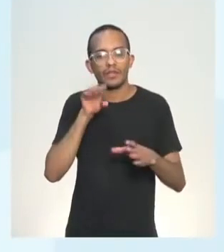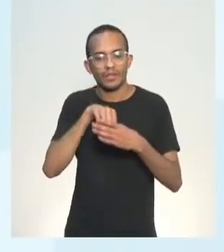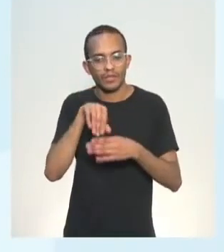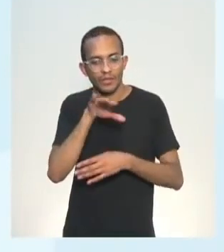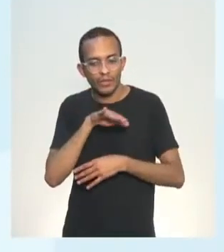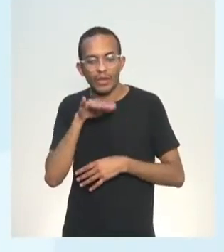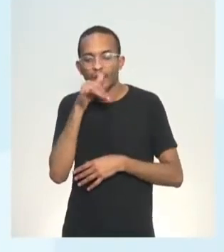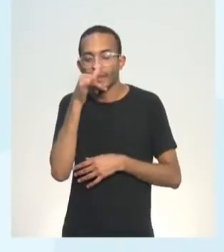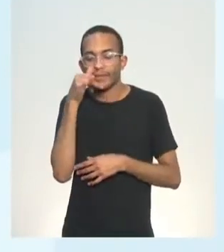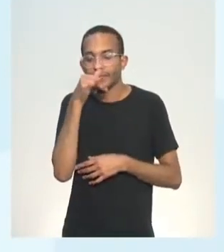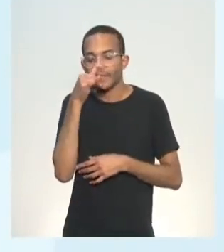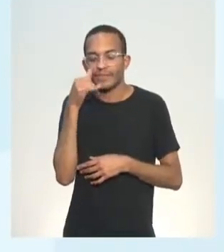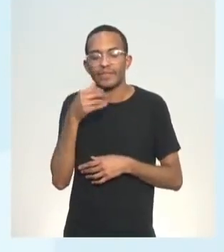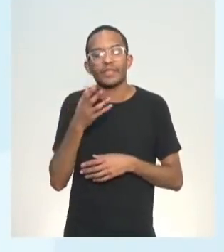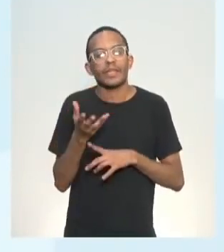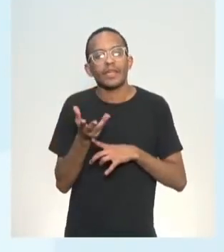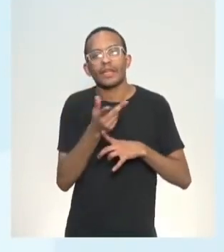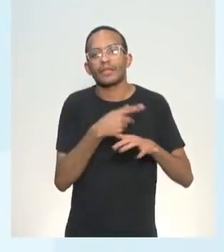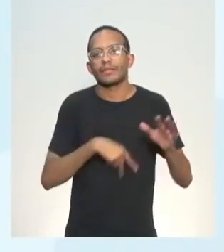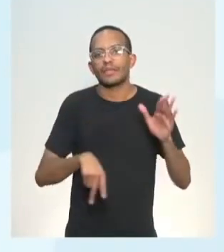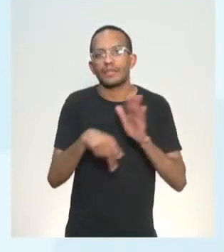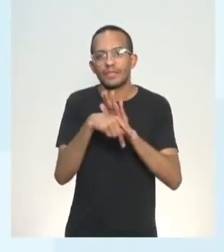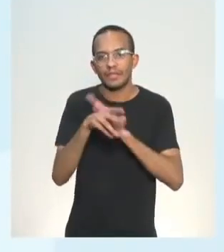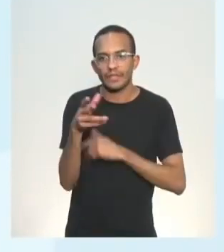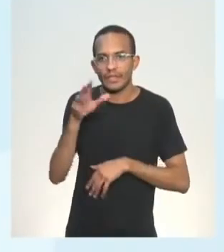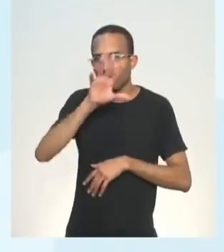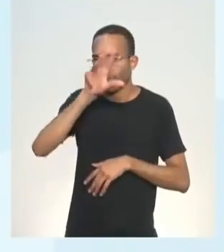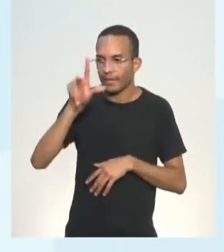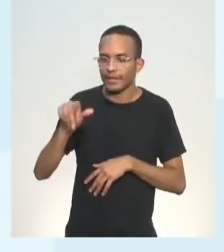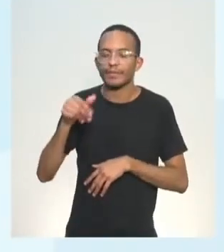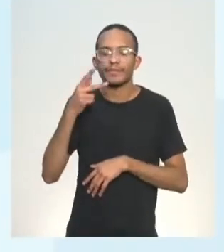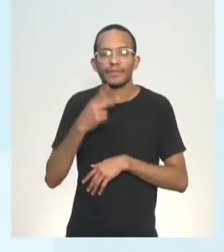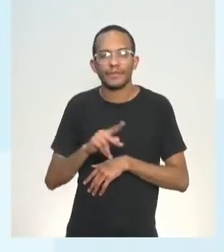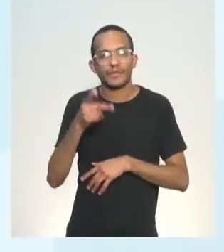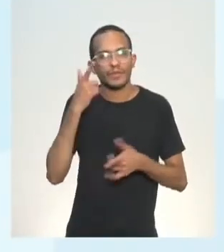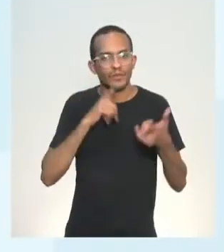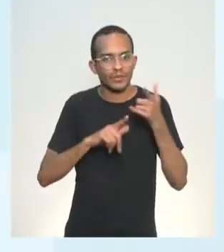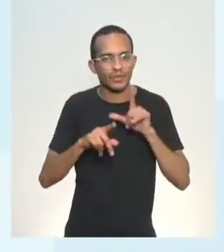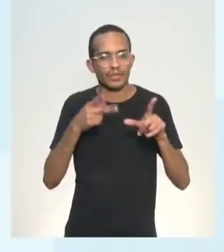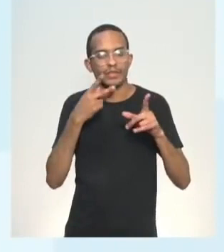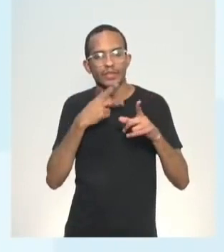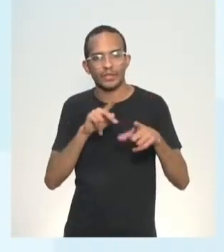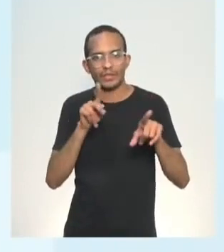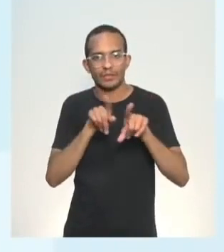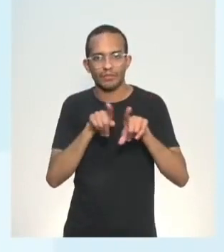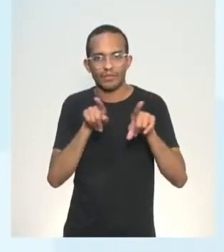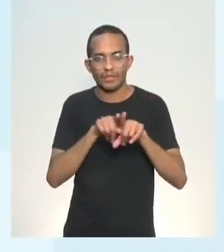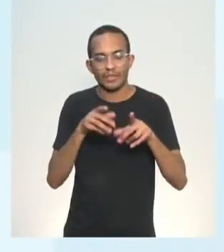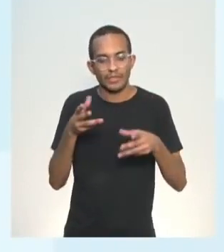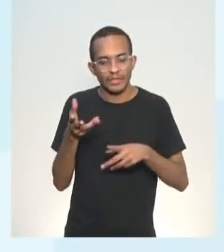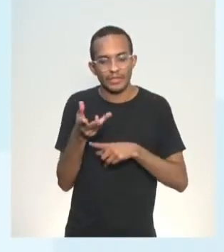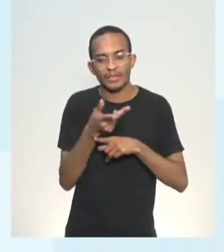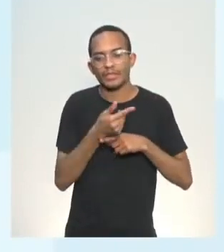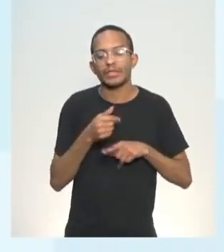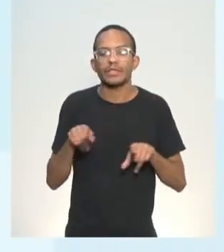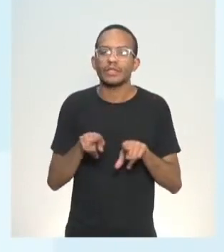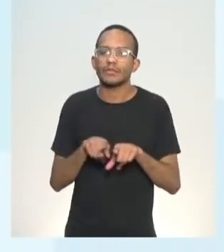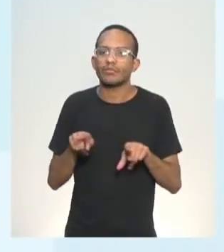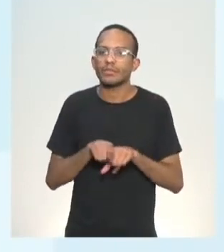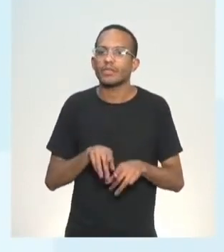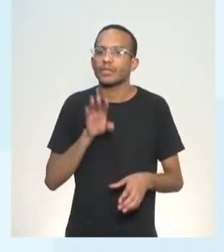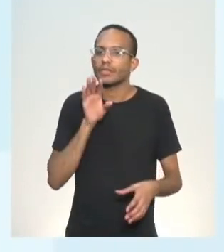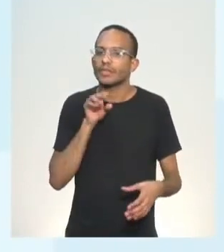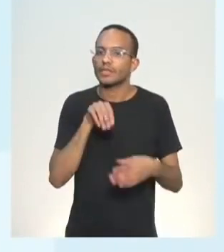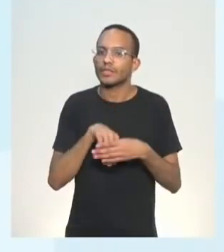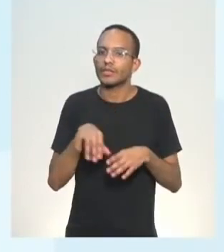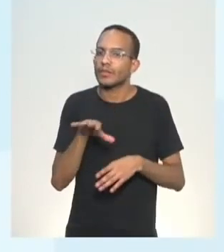dentro da arte africana. Então, eles pegam esse resgate, né, dessa arte africana e colocam dentro